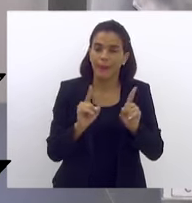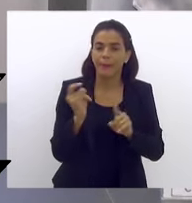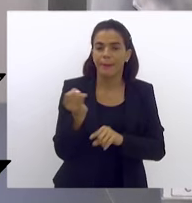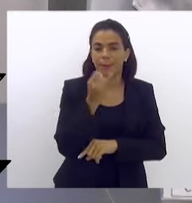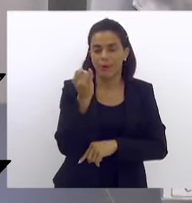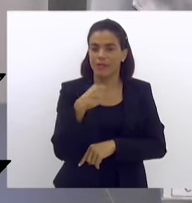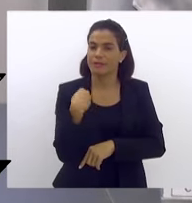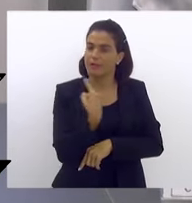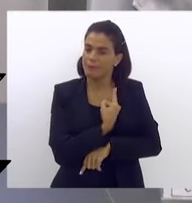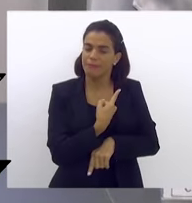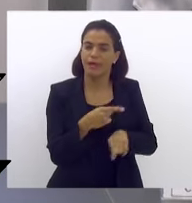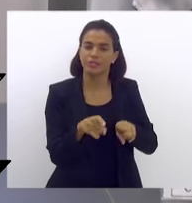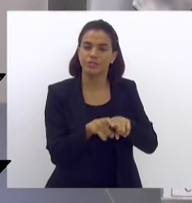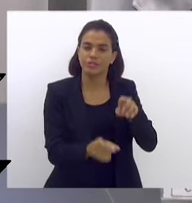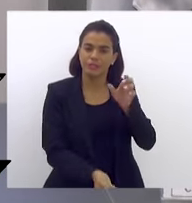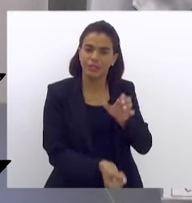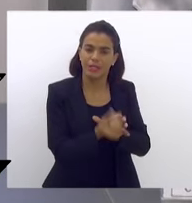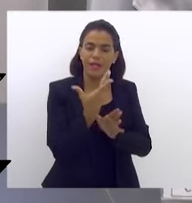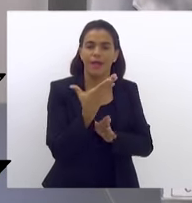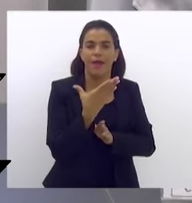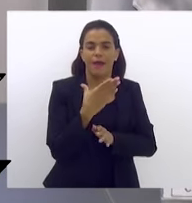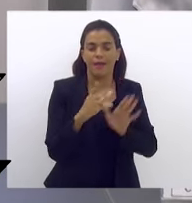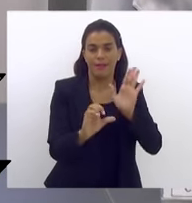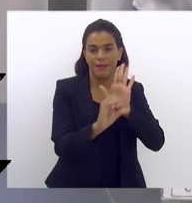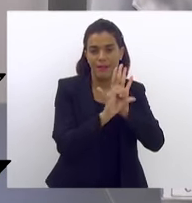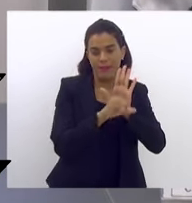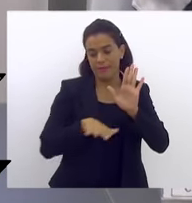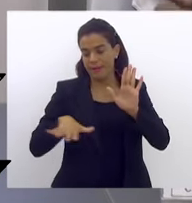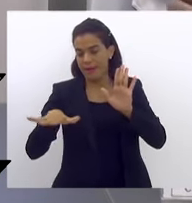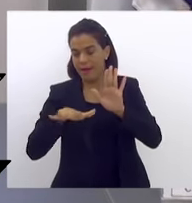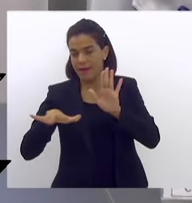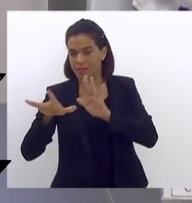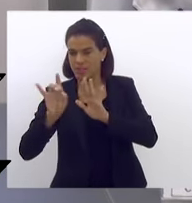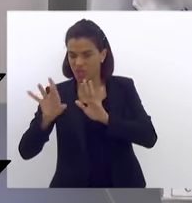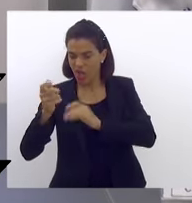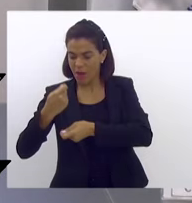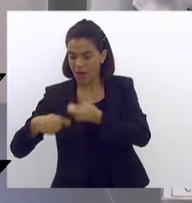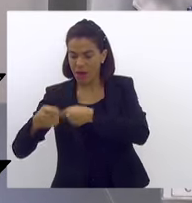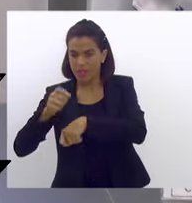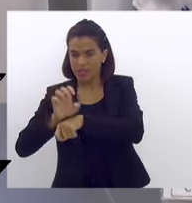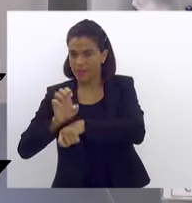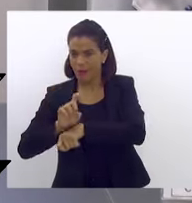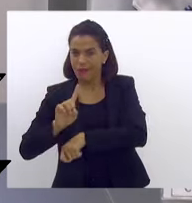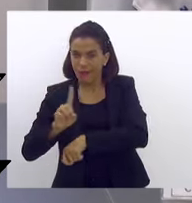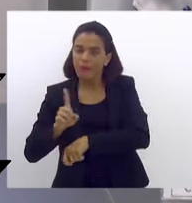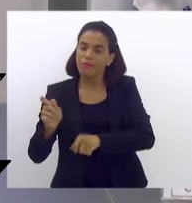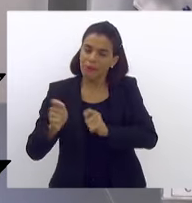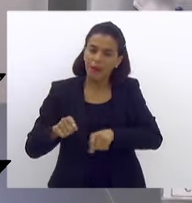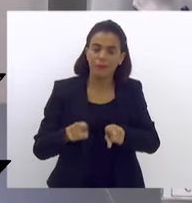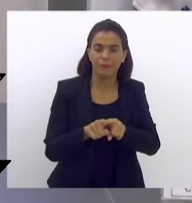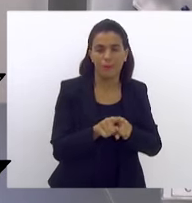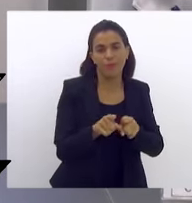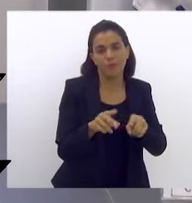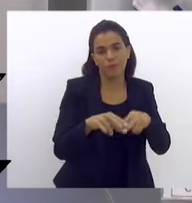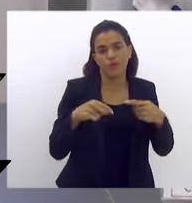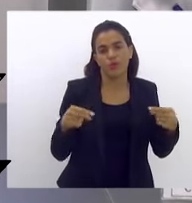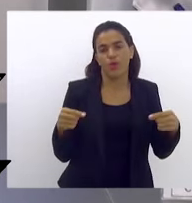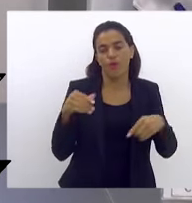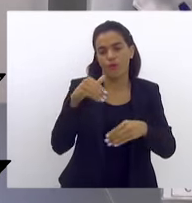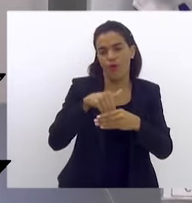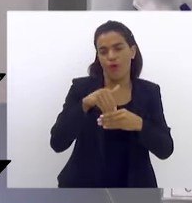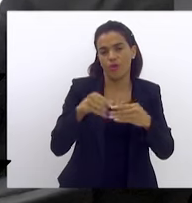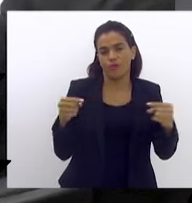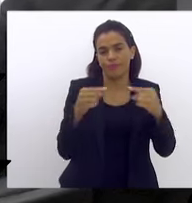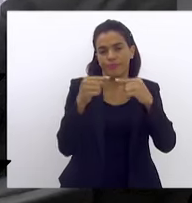poder legislar também sobre outros ambientes que não sejam só administração pública Estadual Então por conta disso vou manter o voto pela constitucionalidade eu não